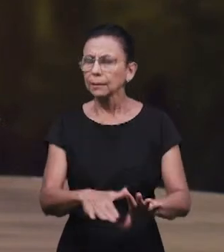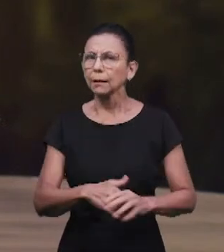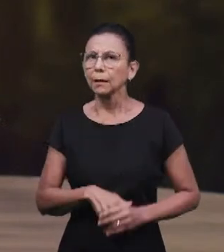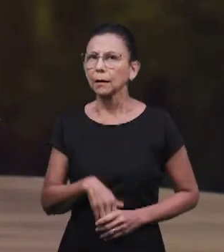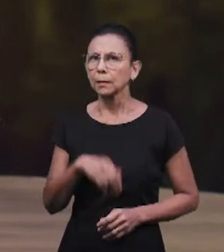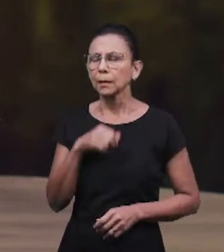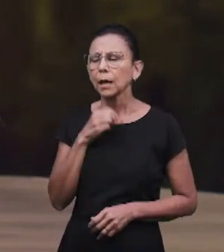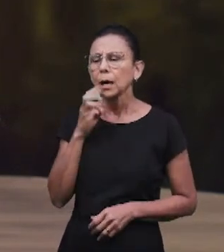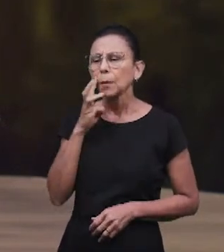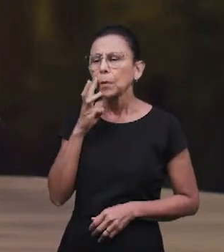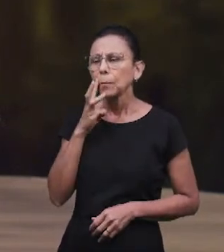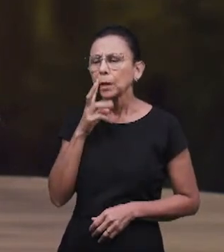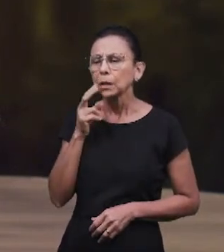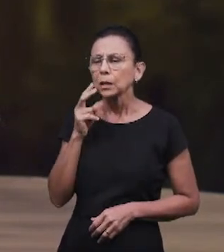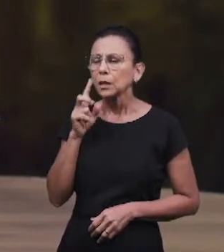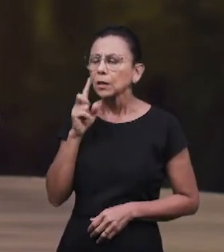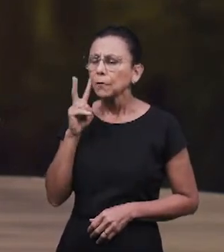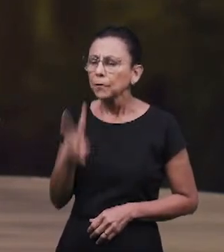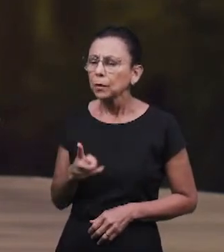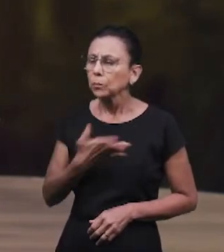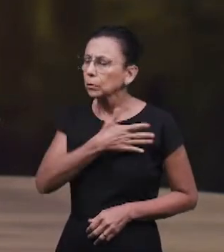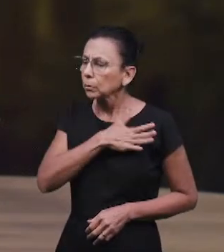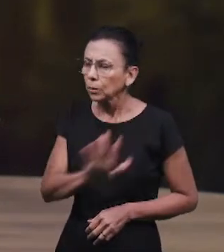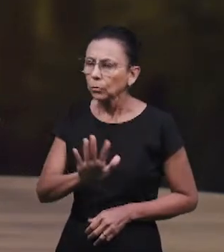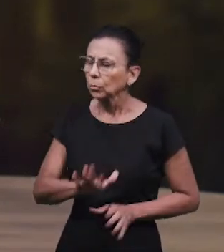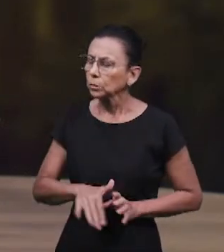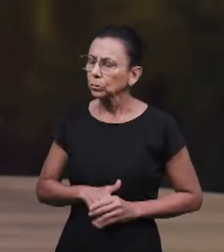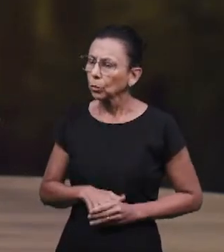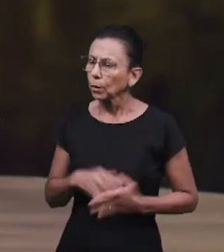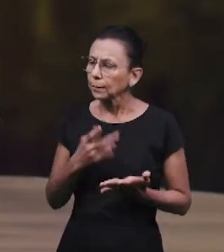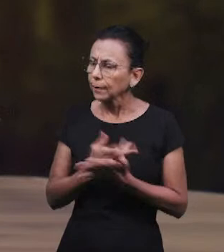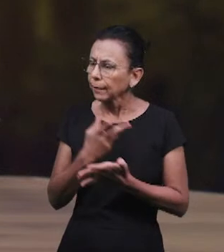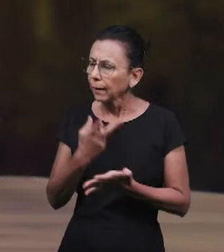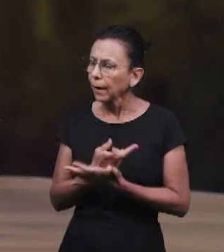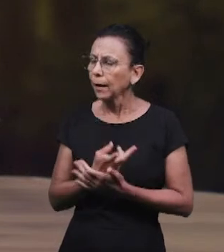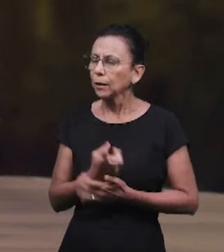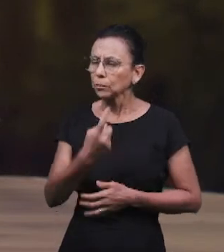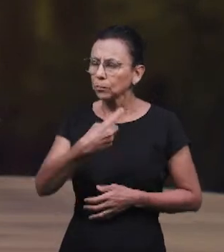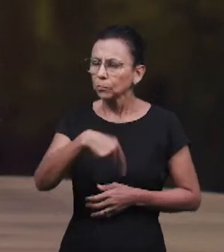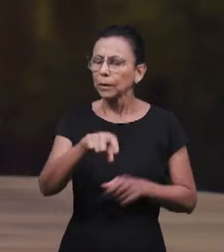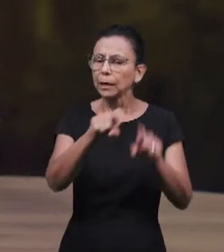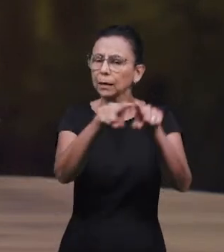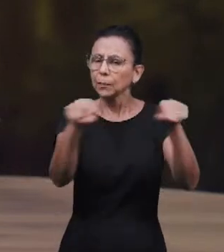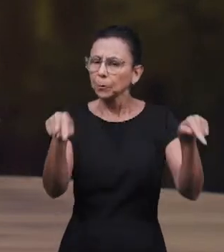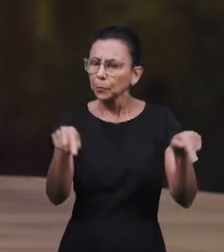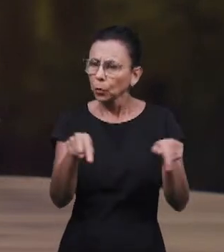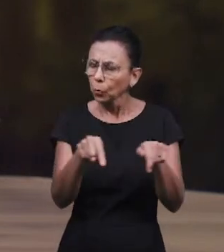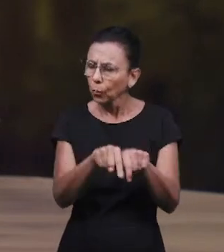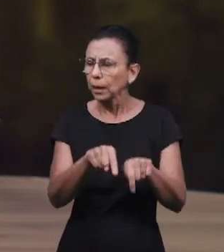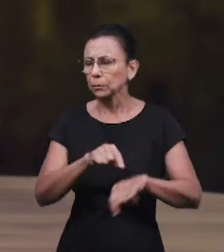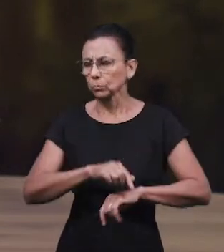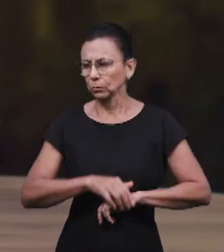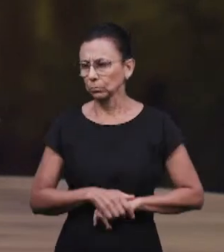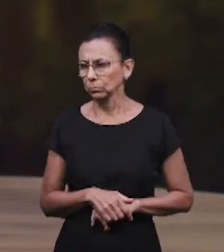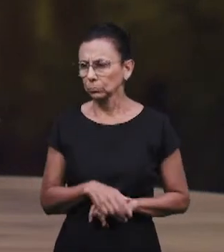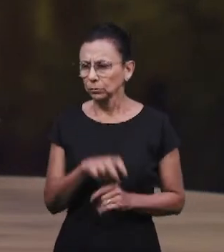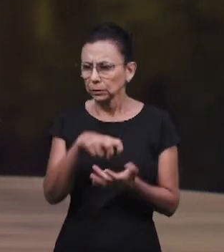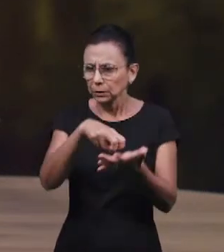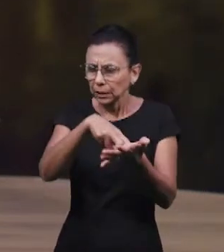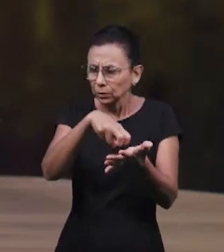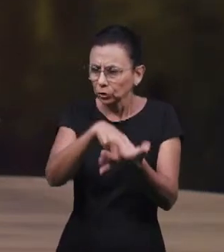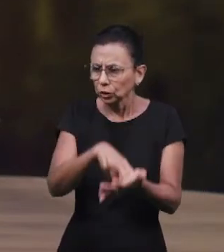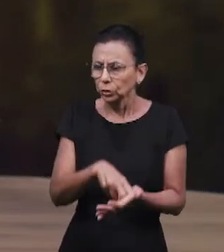e não gostou. Isso não é um bom ensino. Você vai ficar no seu quarto para